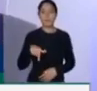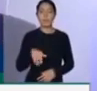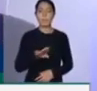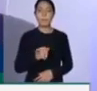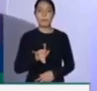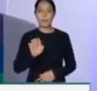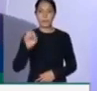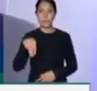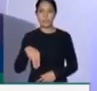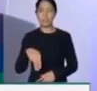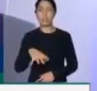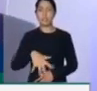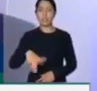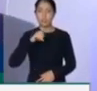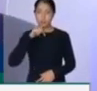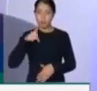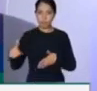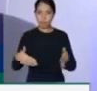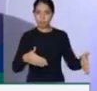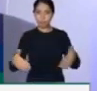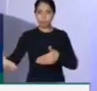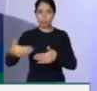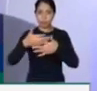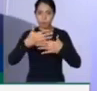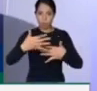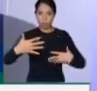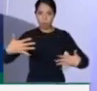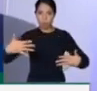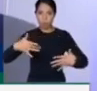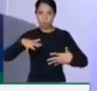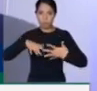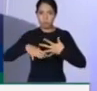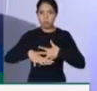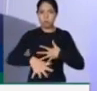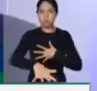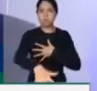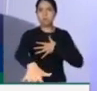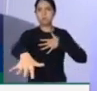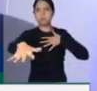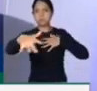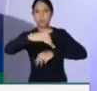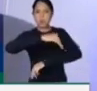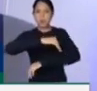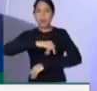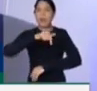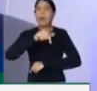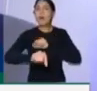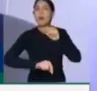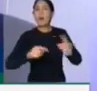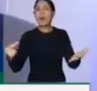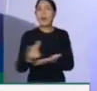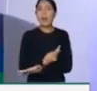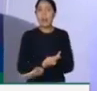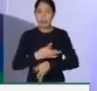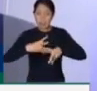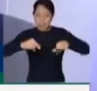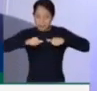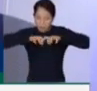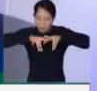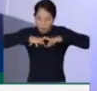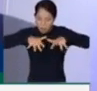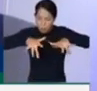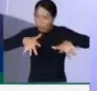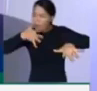Rio Doce, matou 20 pessoas e levou lama até o mar, voltou a funcionar. E sabe